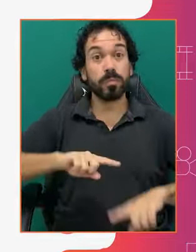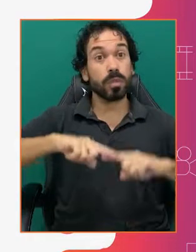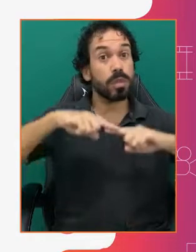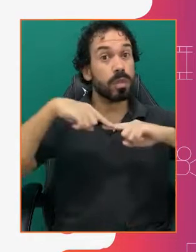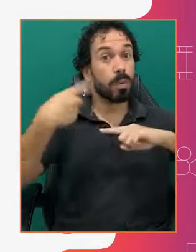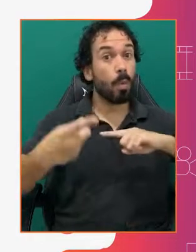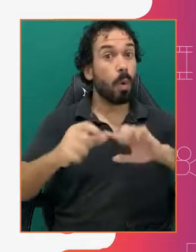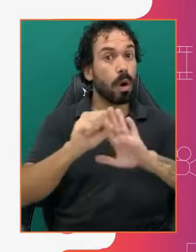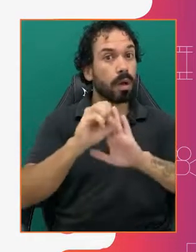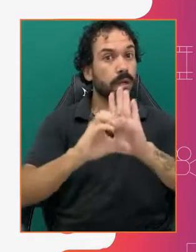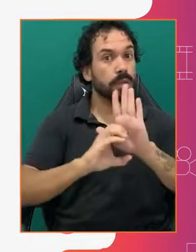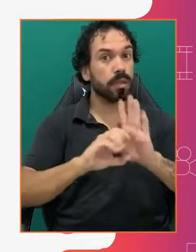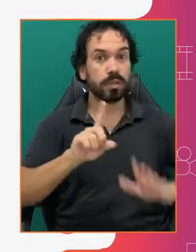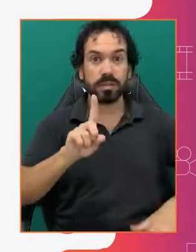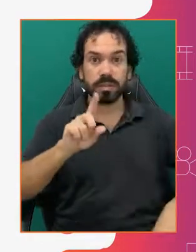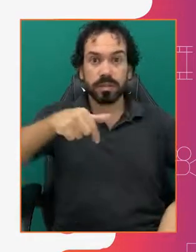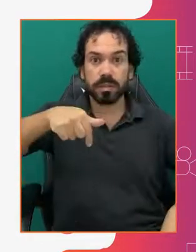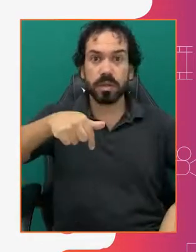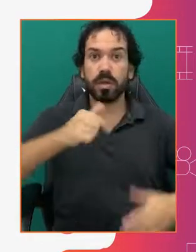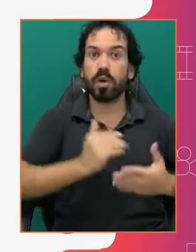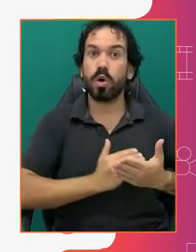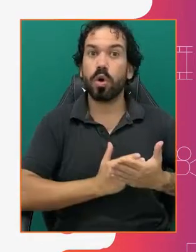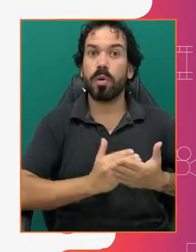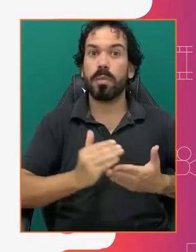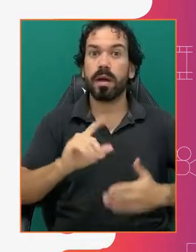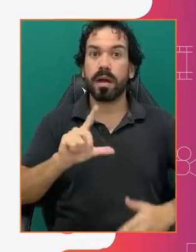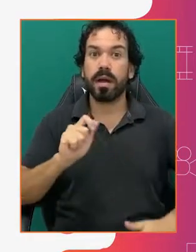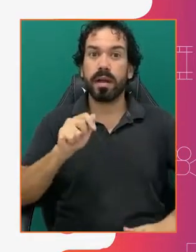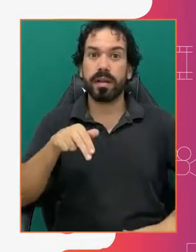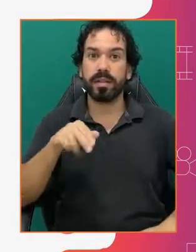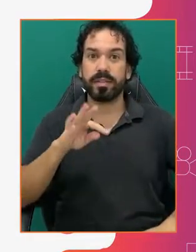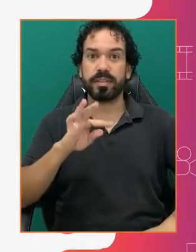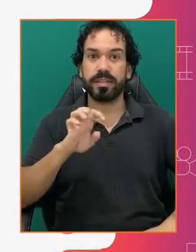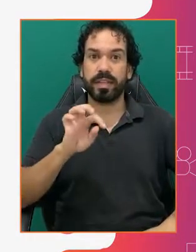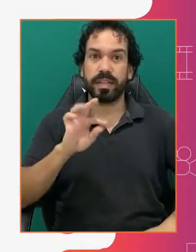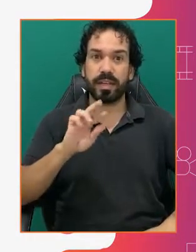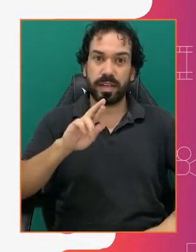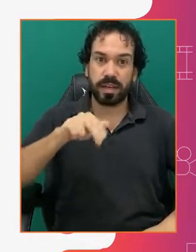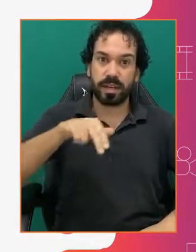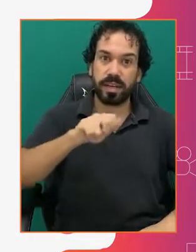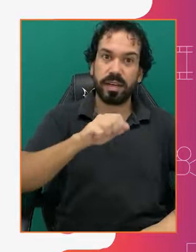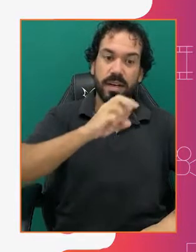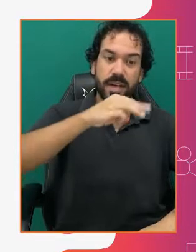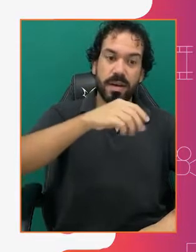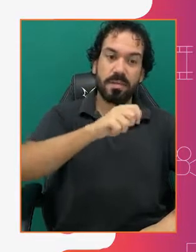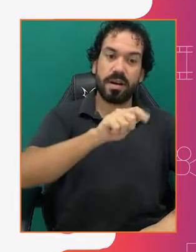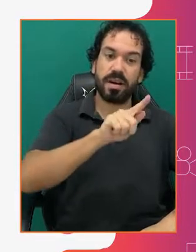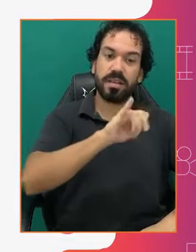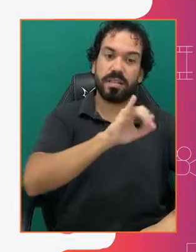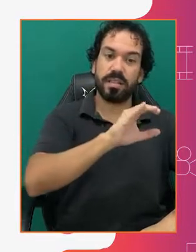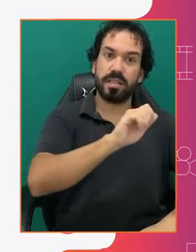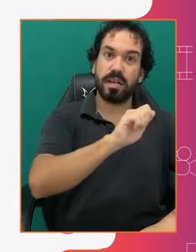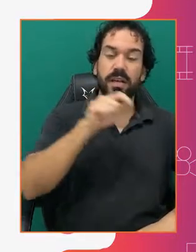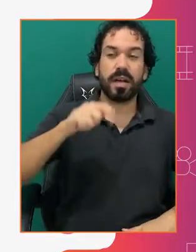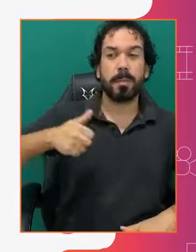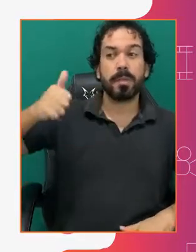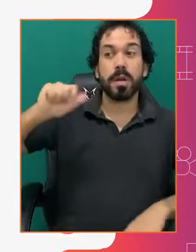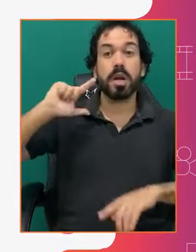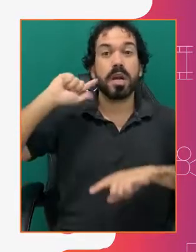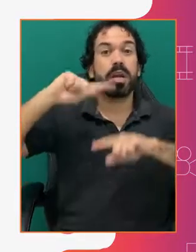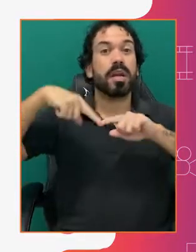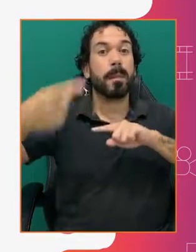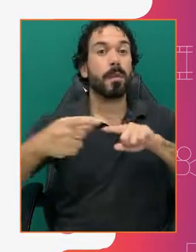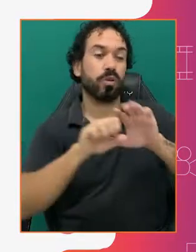século XVII, surge a chamada lanterna mágica, que é a antecessora dos atuais aparelhos de